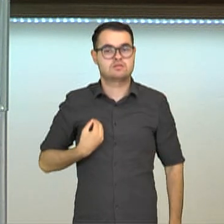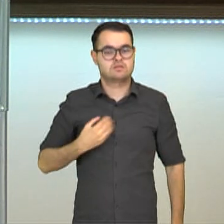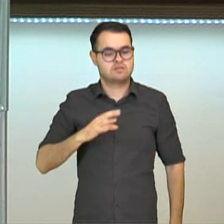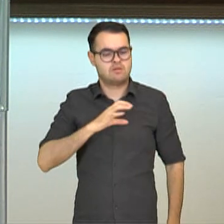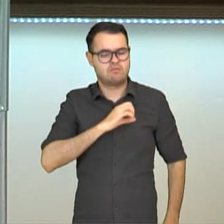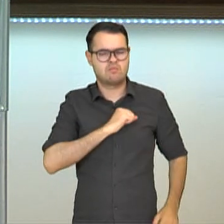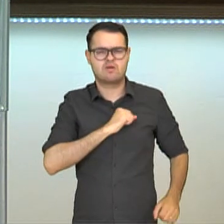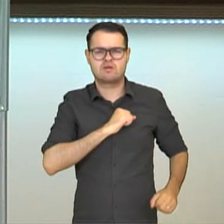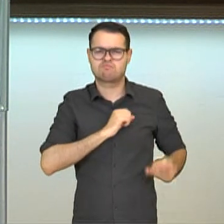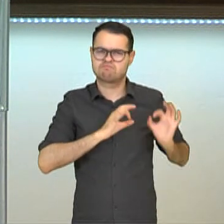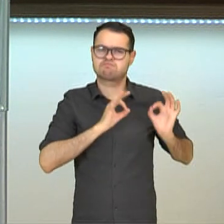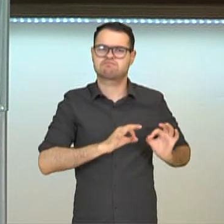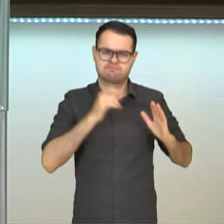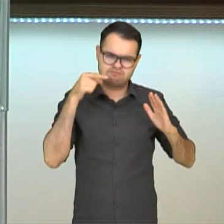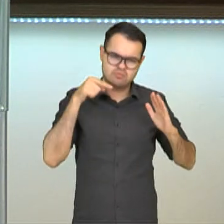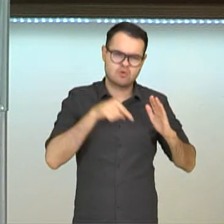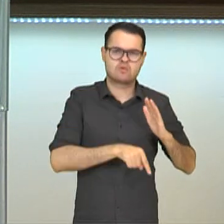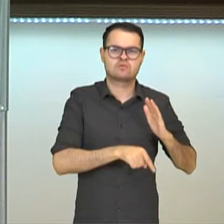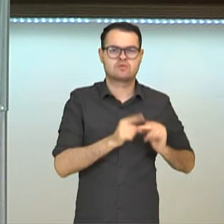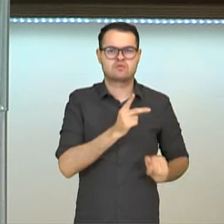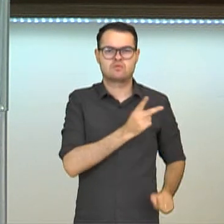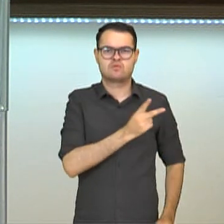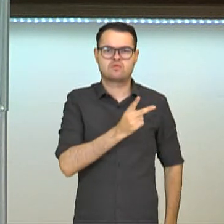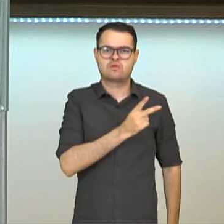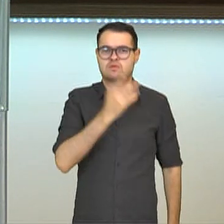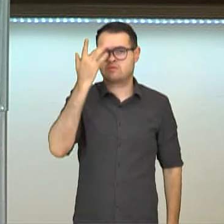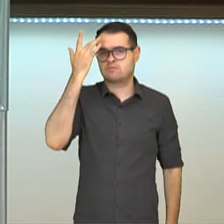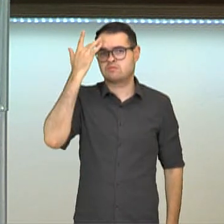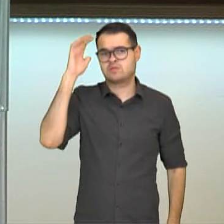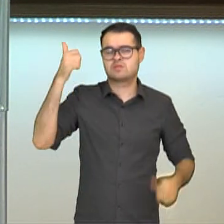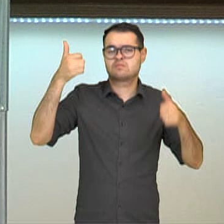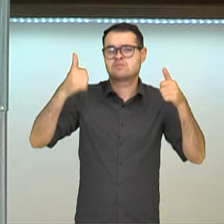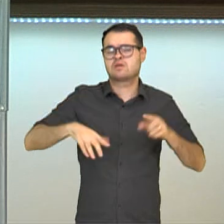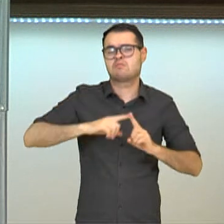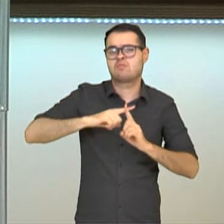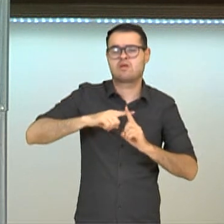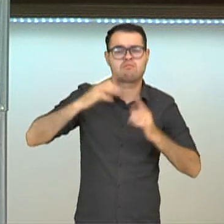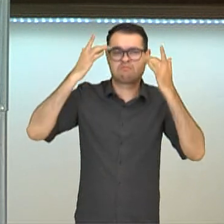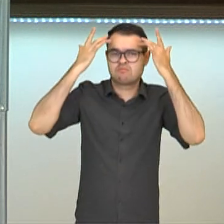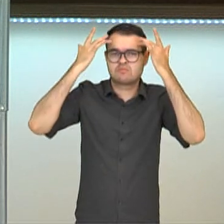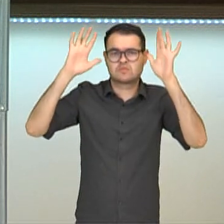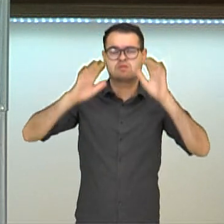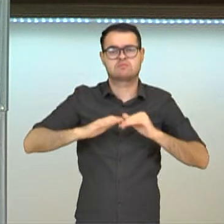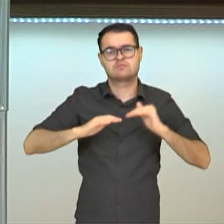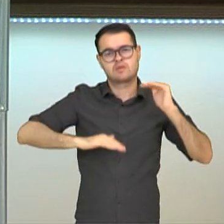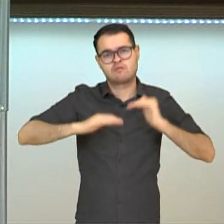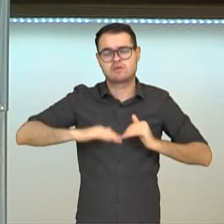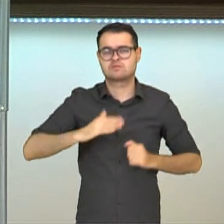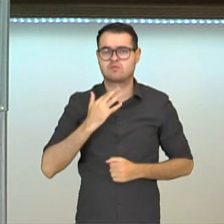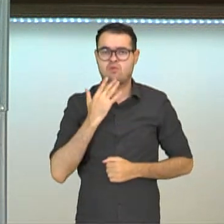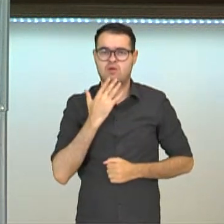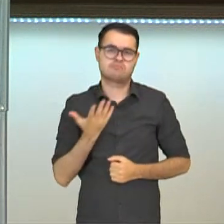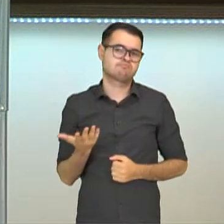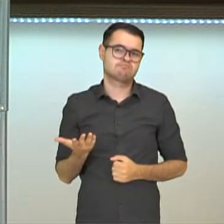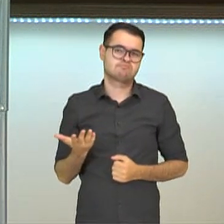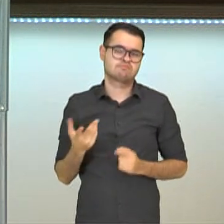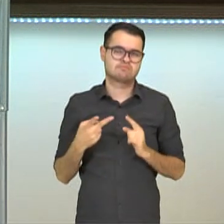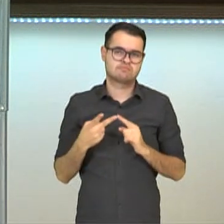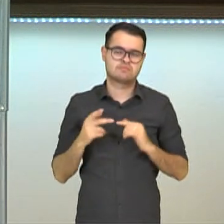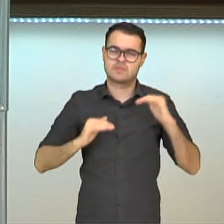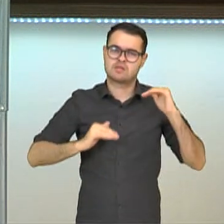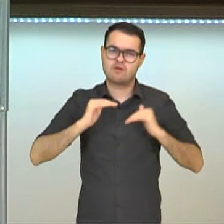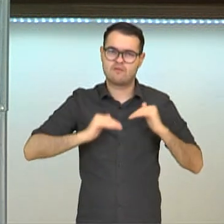mais profundo entre esses dois. Eu não sei explicar para vocês por quê. Talvez sejam as cores, talvez seja